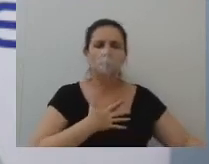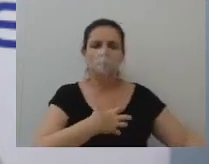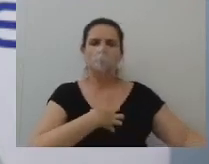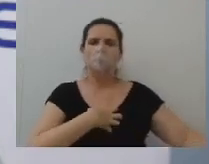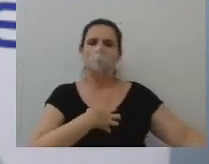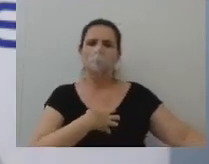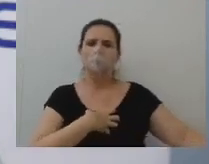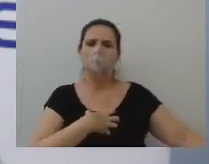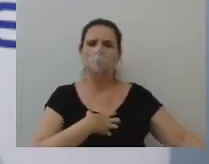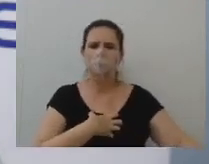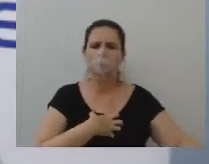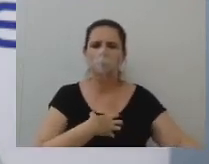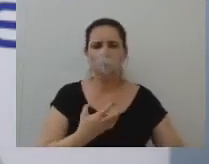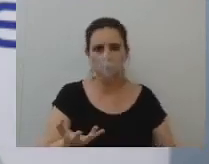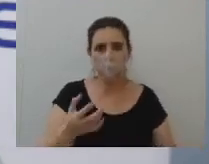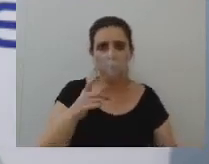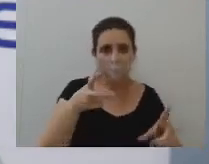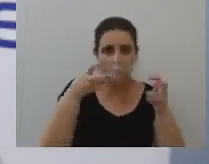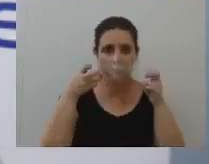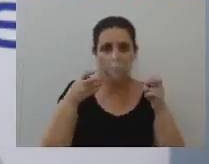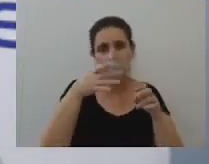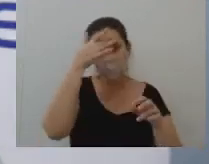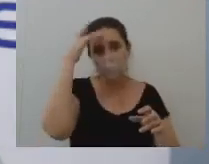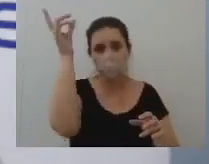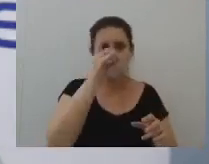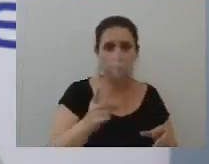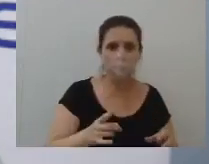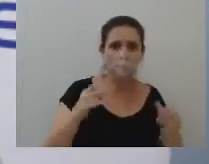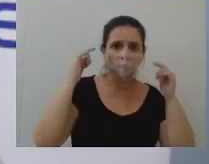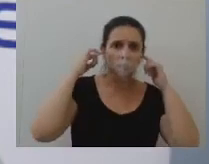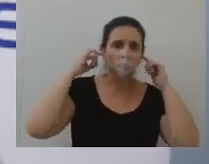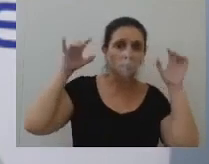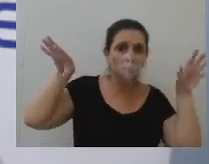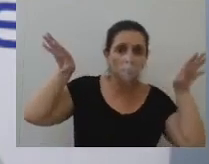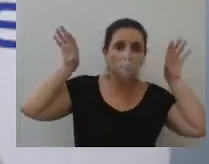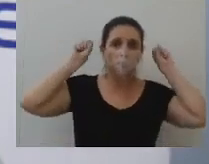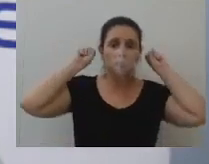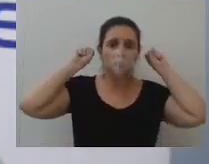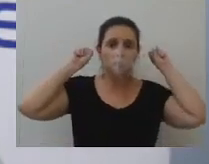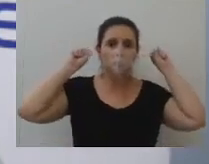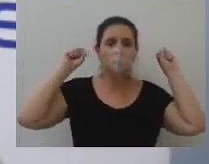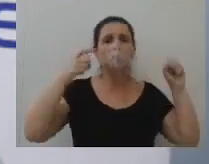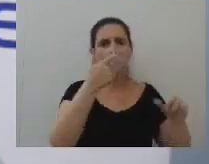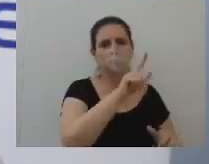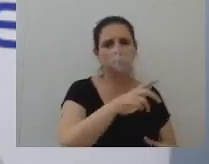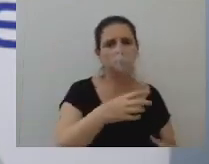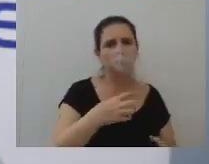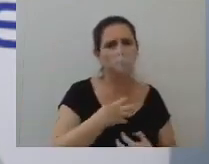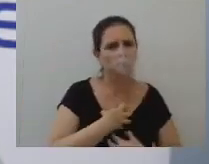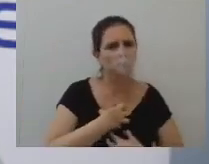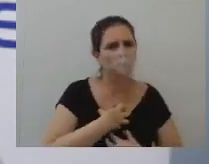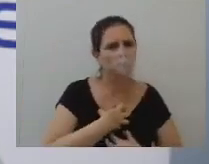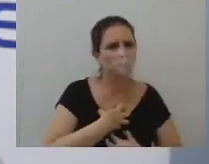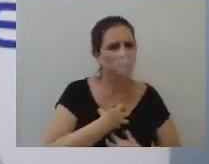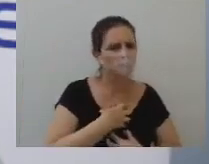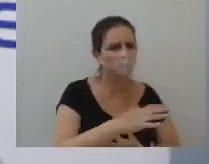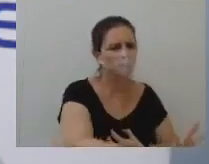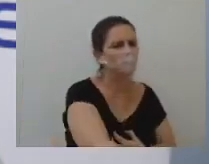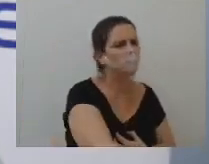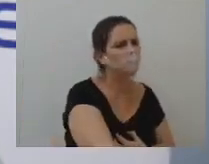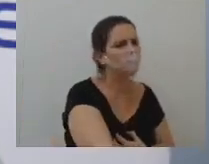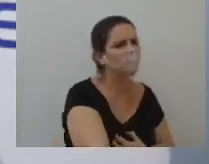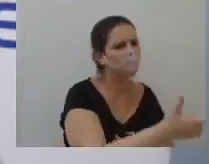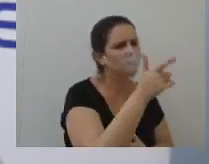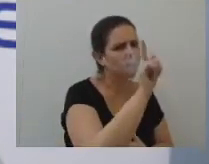quem tenha uma deficiência no escutar com o ouvido, consegue escutar com as mãos.